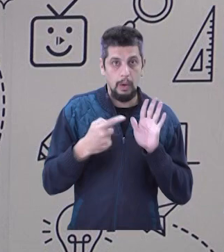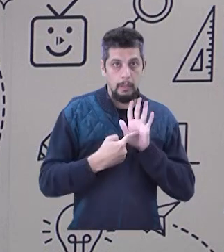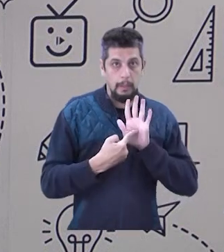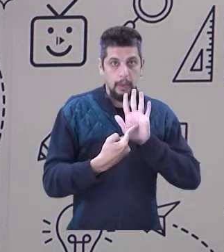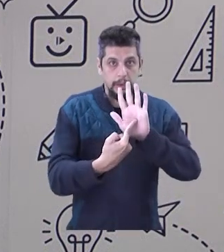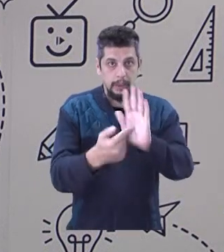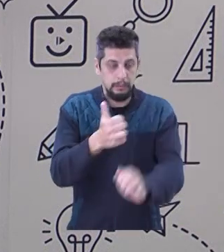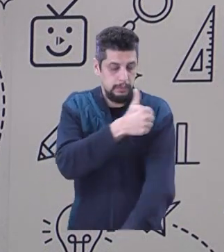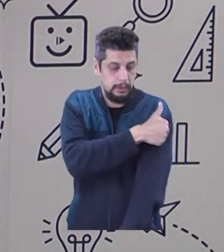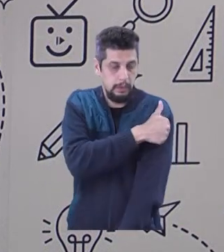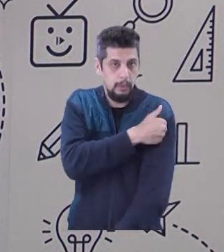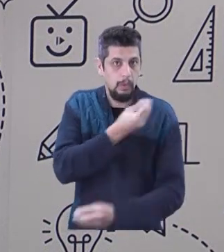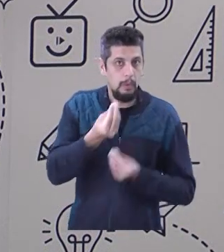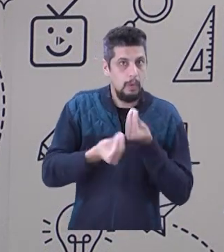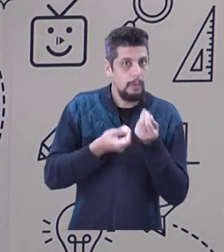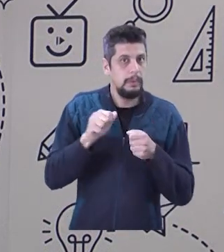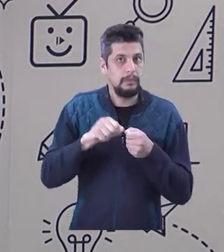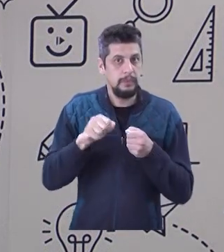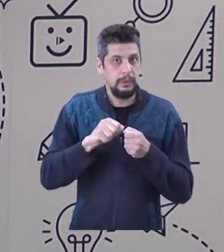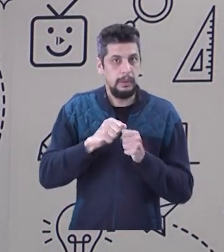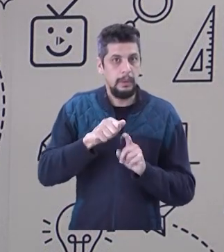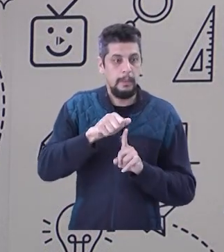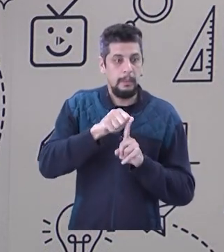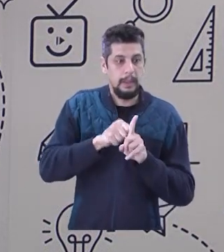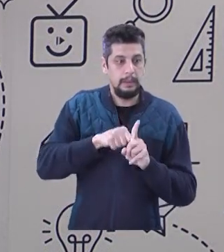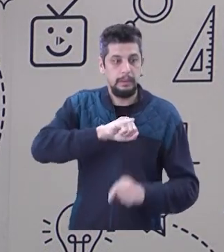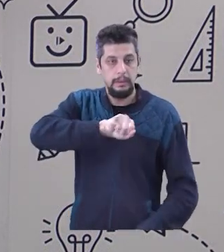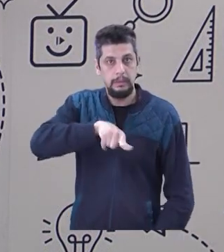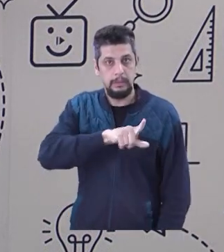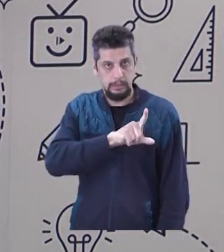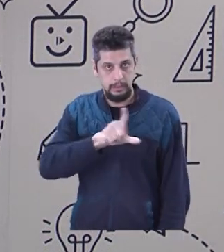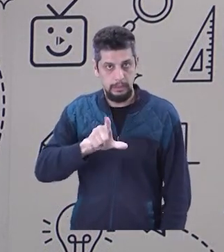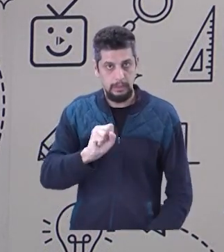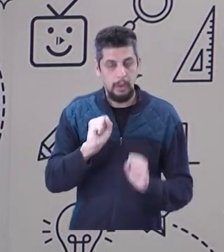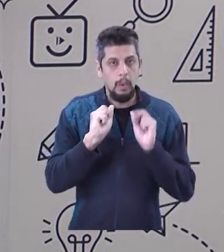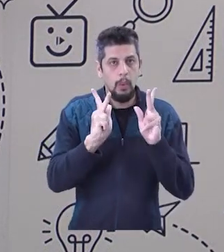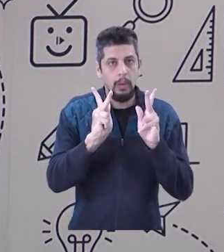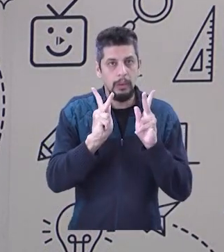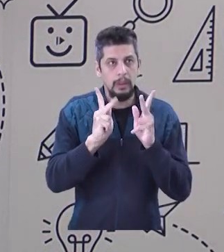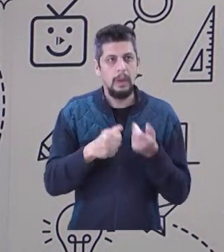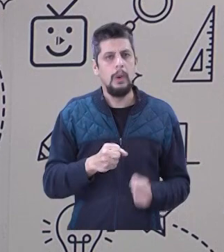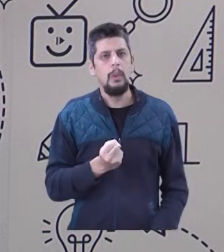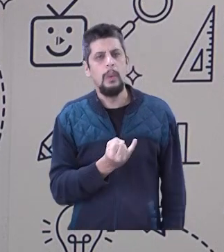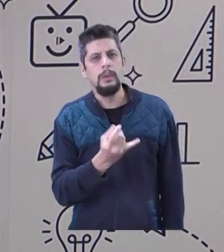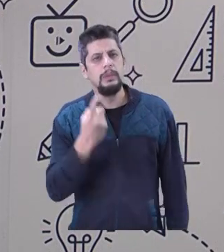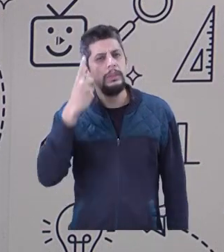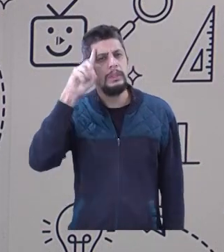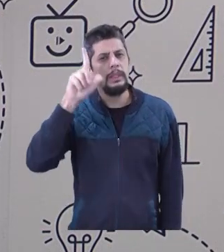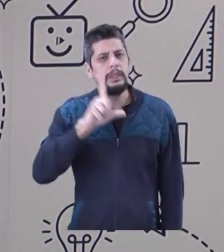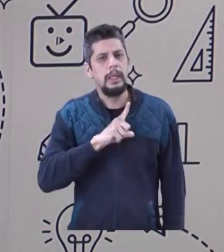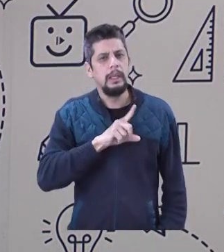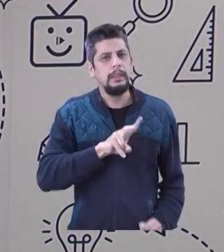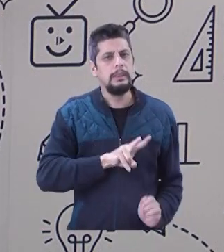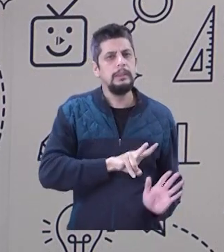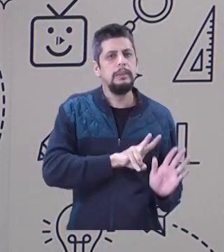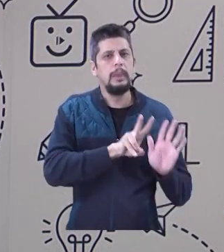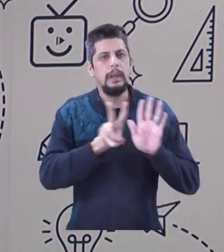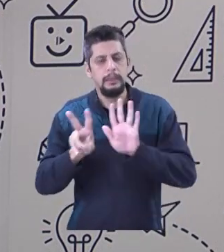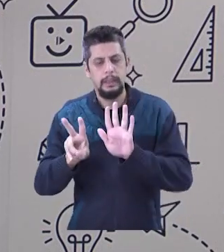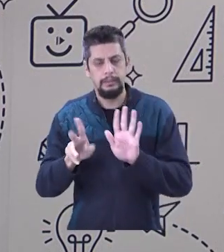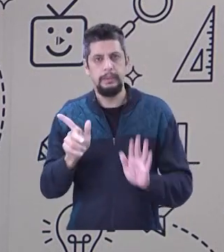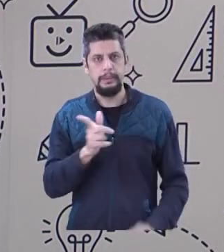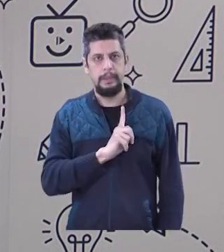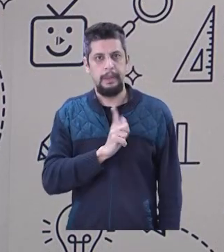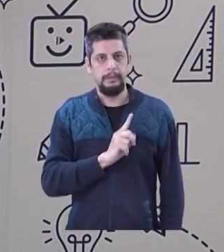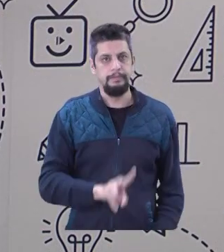2020. Deixa eu mostrar para eles lá como que ficou por enquanto. Mês de julho. Tá? Certo. Quantos dias tem na semana?